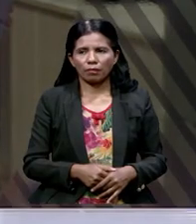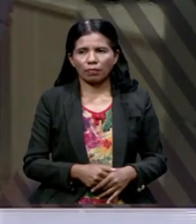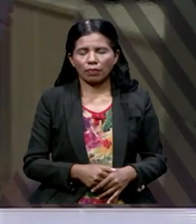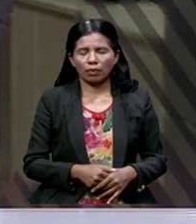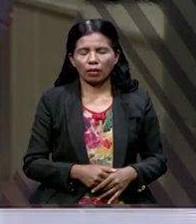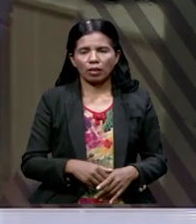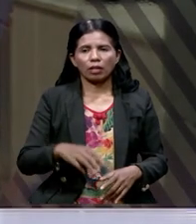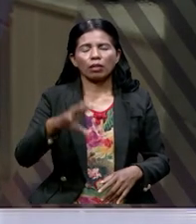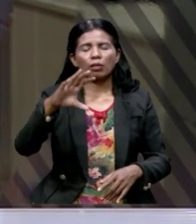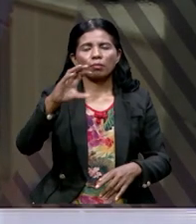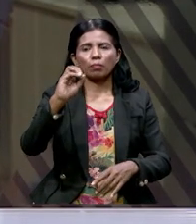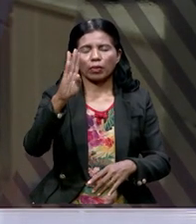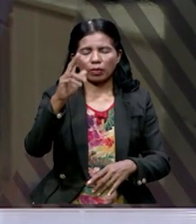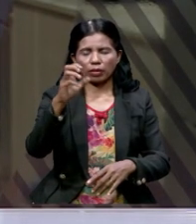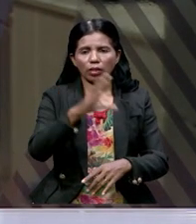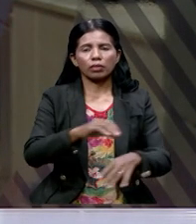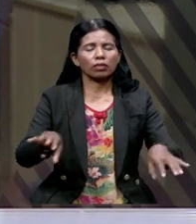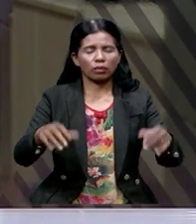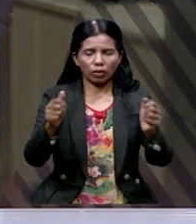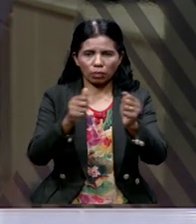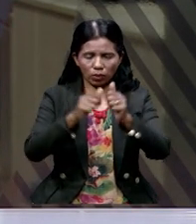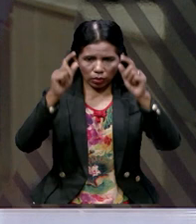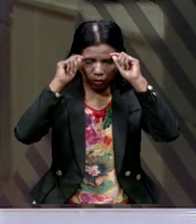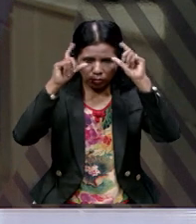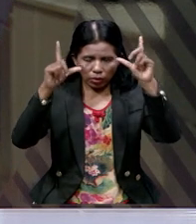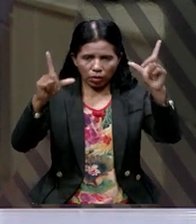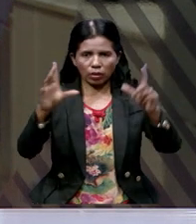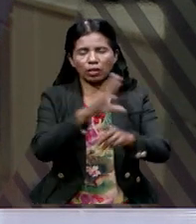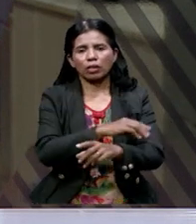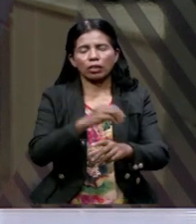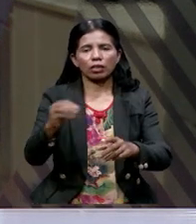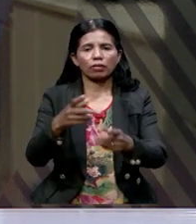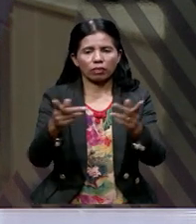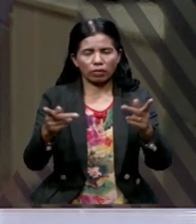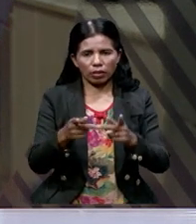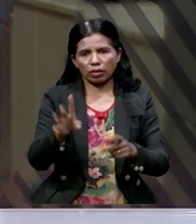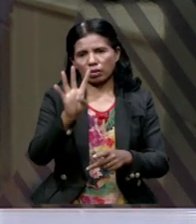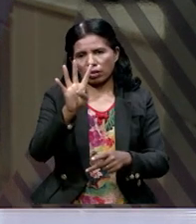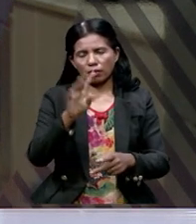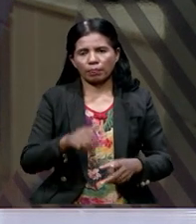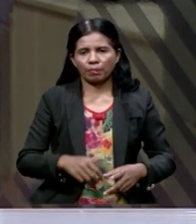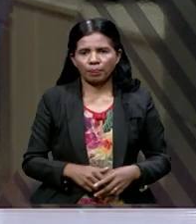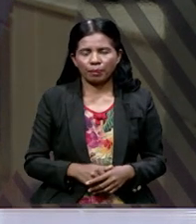Brunei Darussalam disponível a tu serviço mútuo com Timor-Leste e a área HAT.